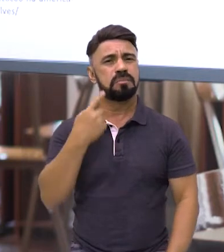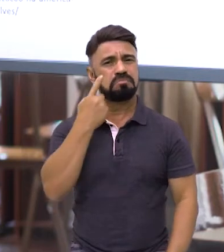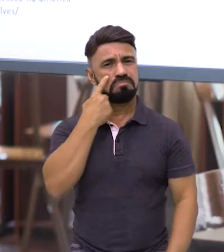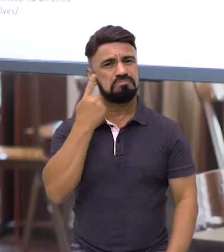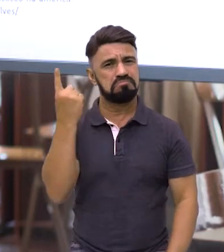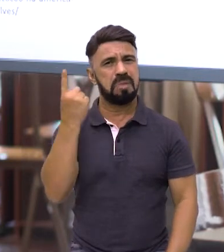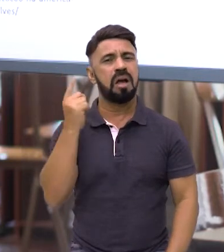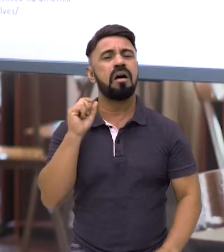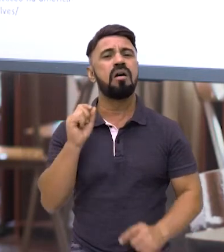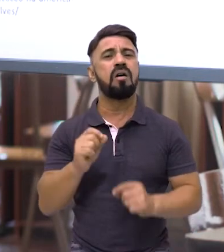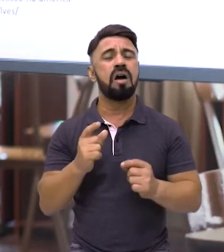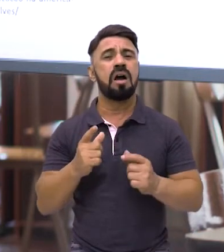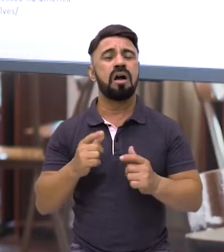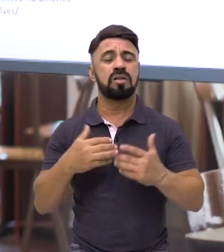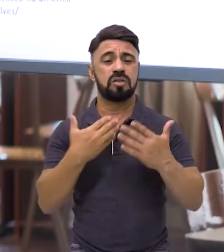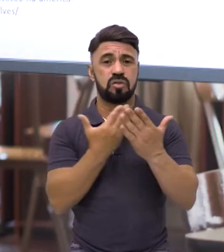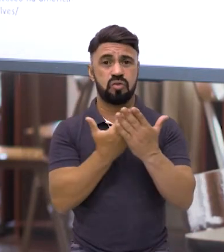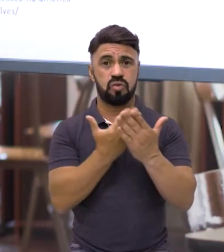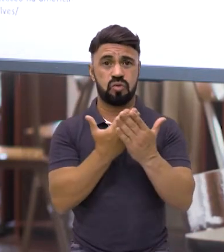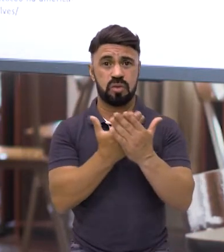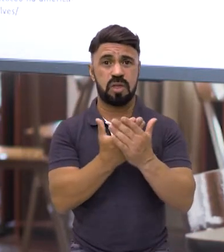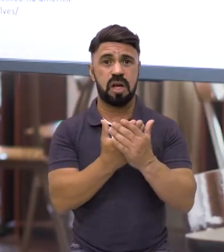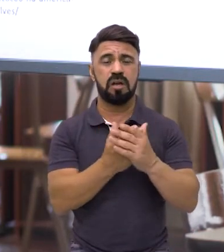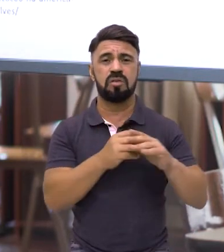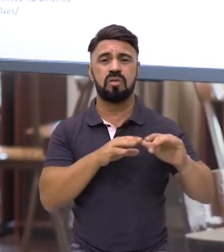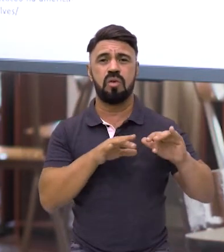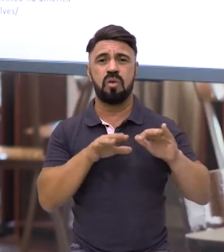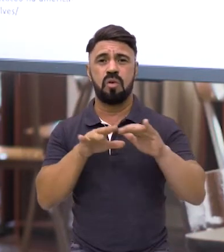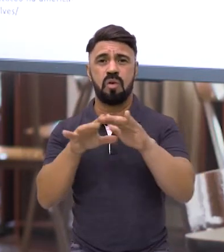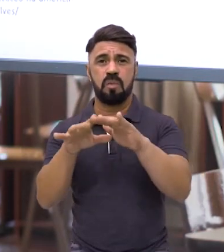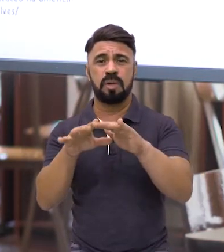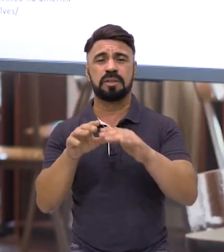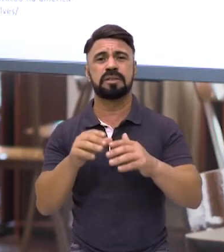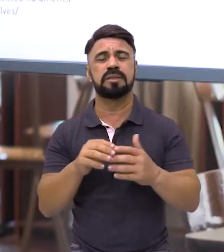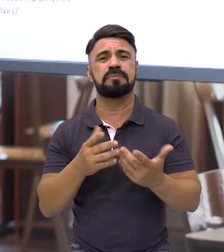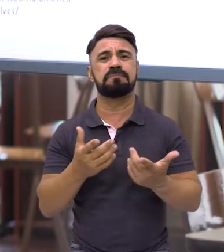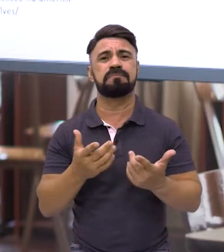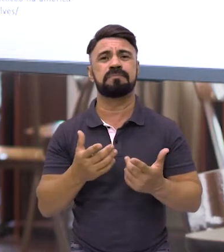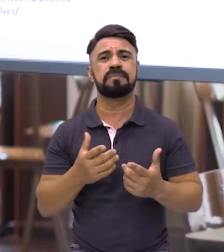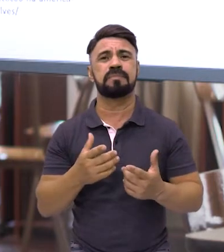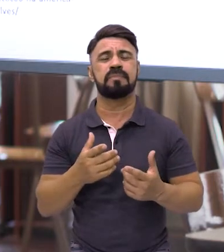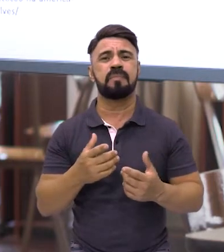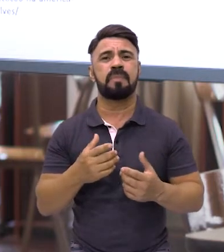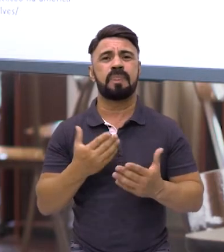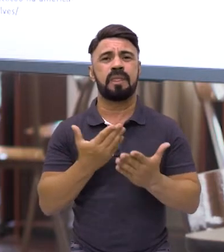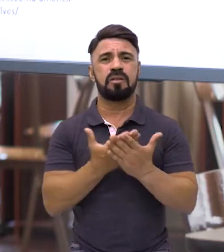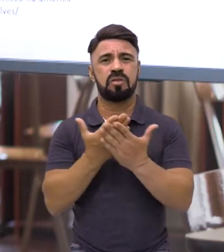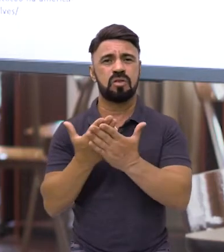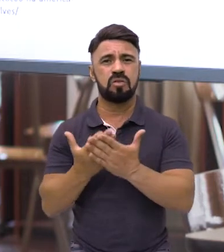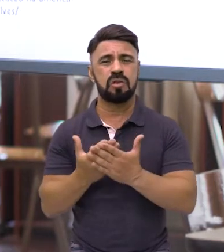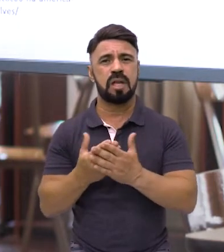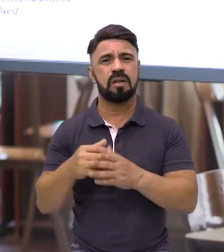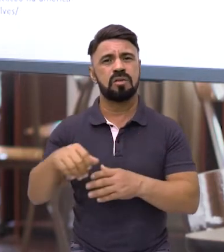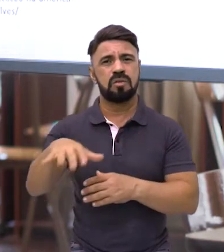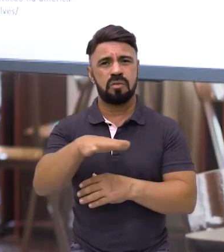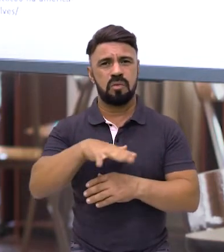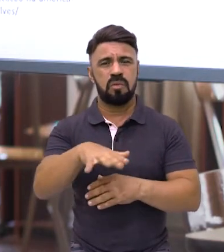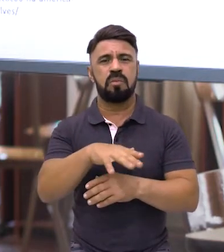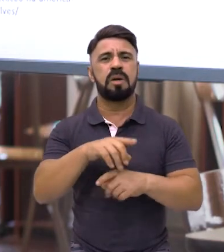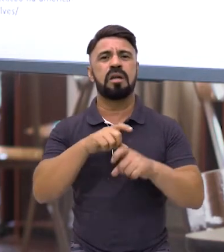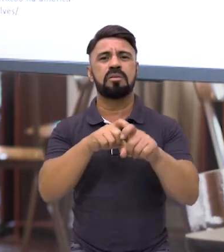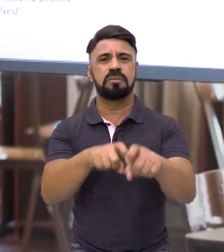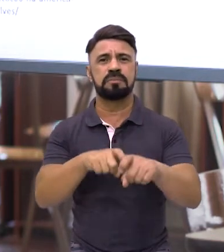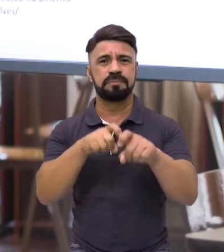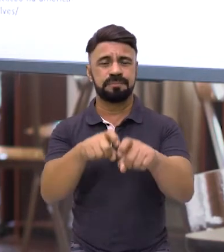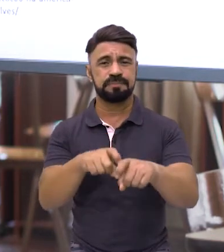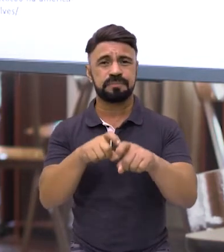nós estudamos urbanização, nós não podemos desvincular esse estudo do meio rural, porque ele